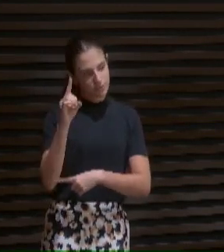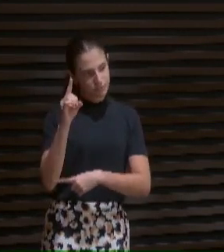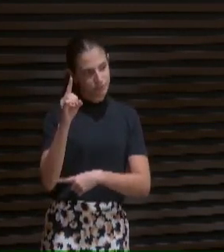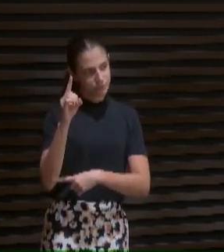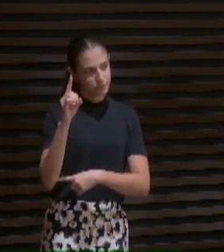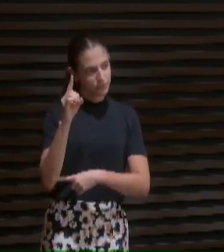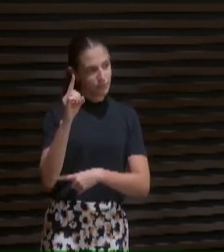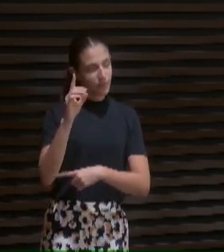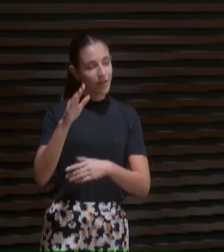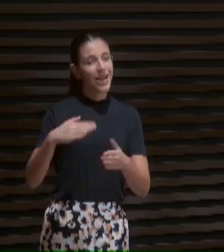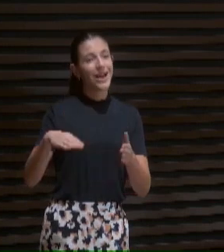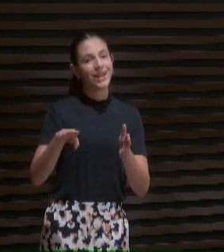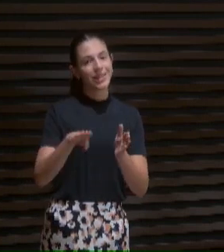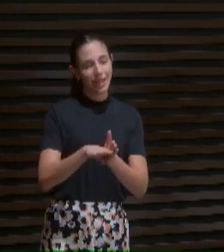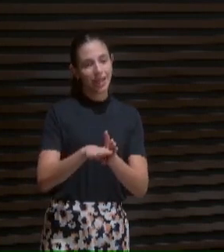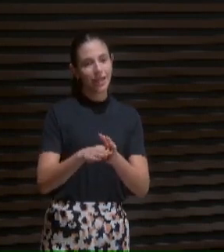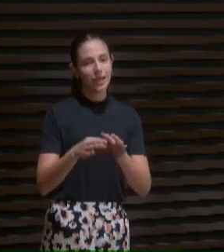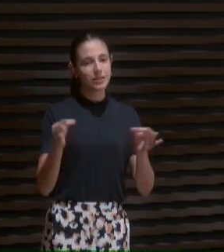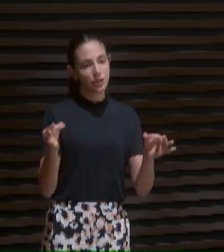até que se complete